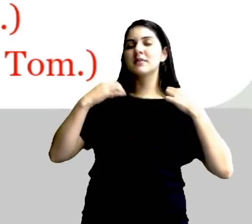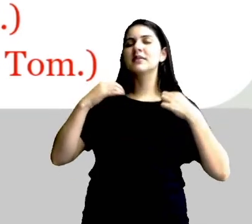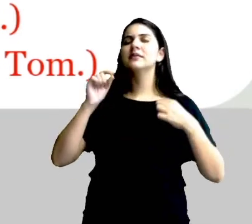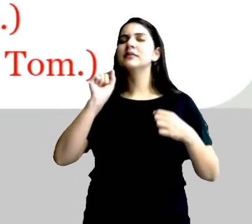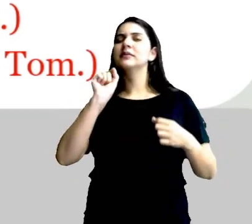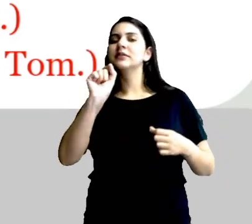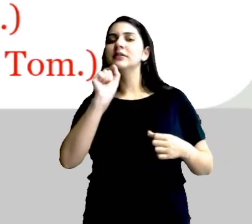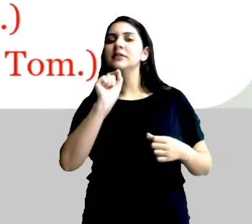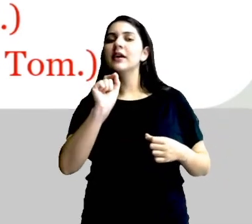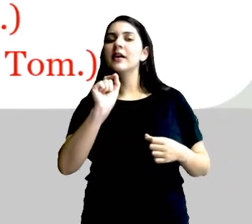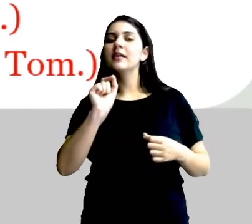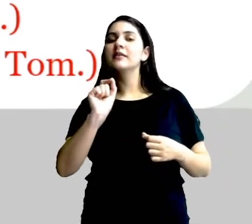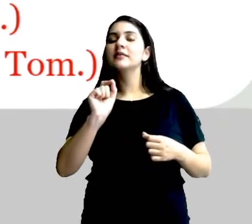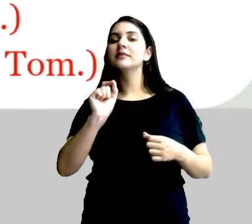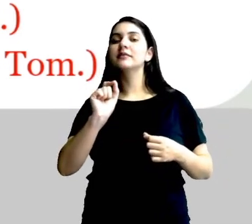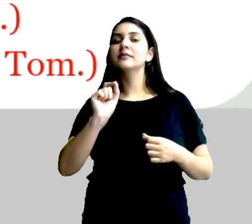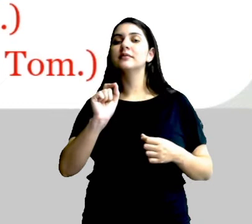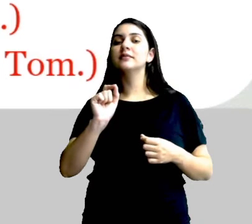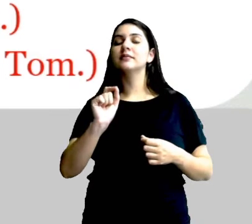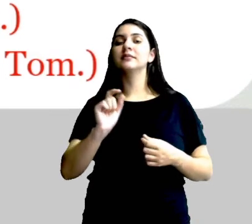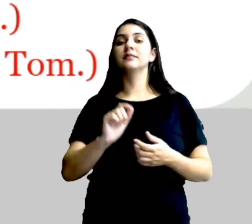de quem? Da minha